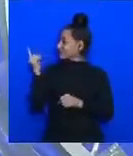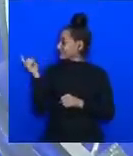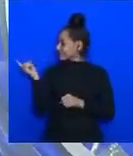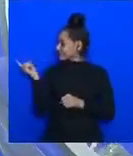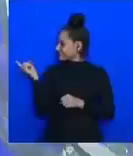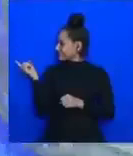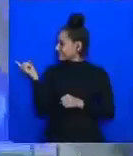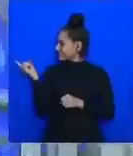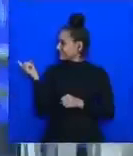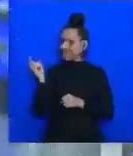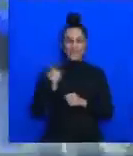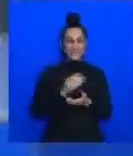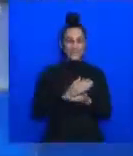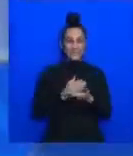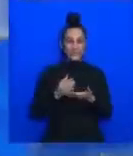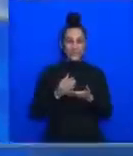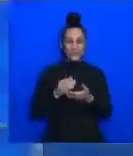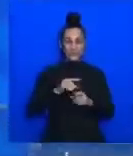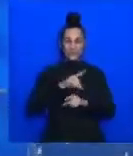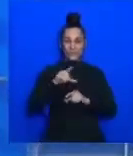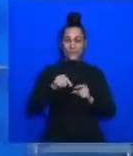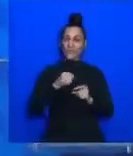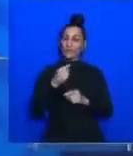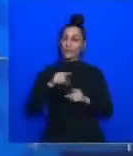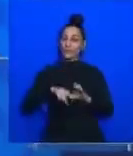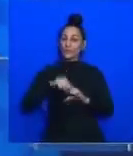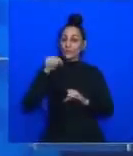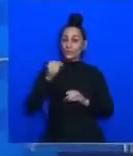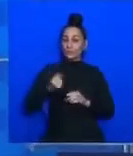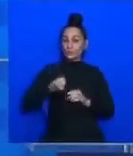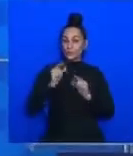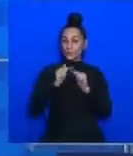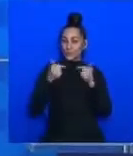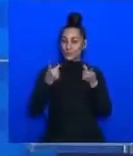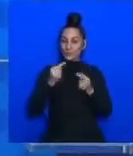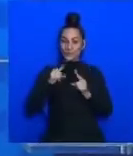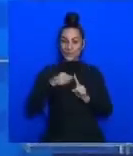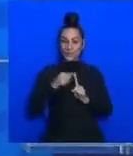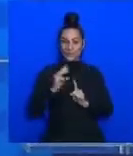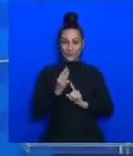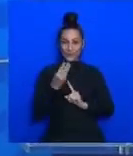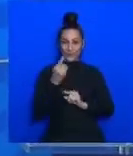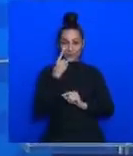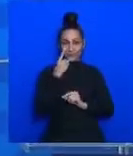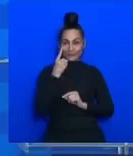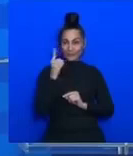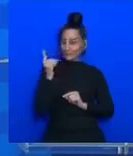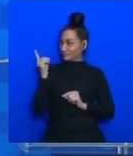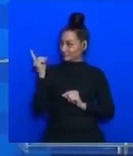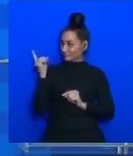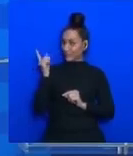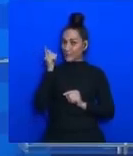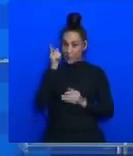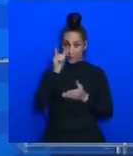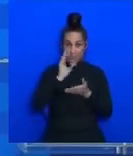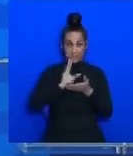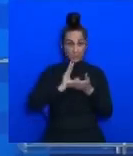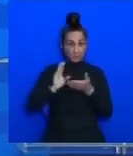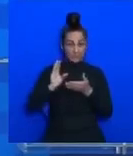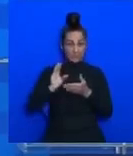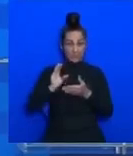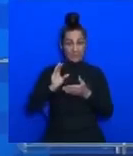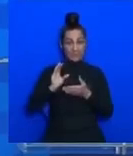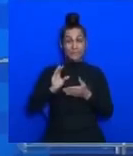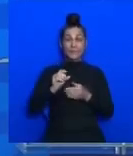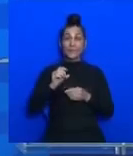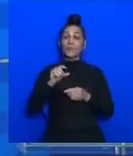Valendo! Está começando o sorteio dos 2 trevos da Mais Milionária. Para levar os 17 milhões e